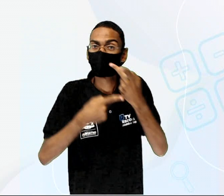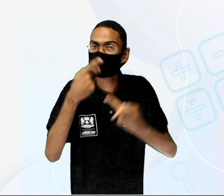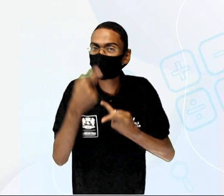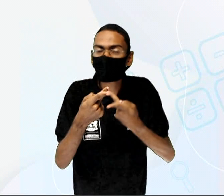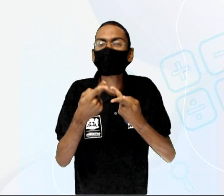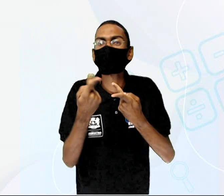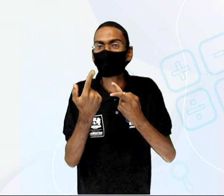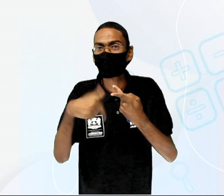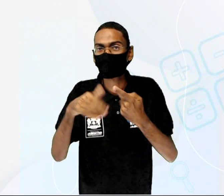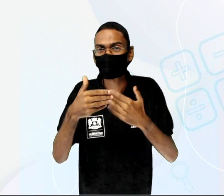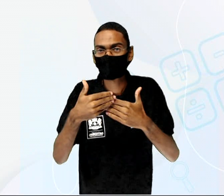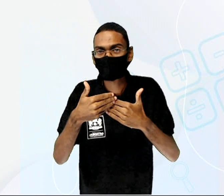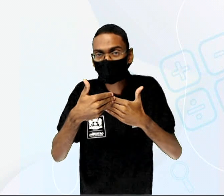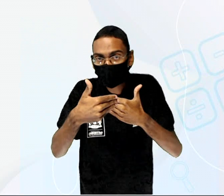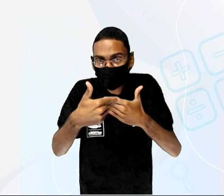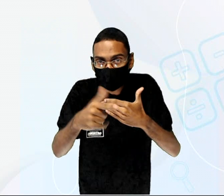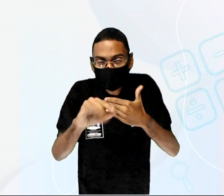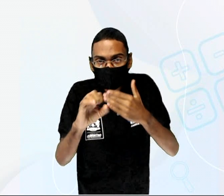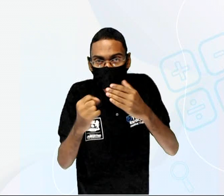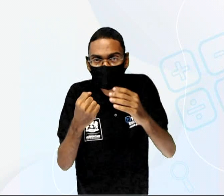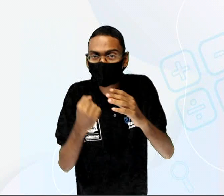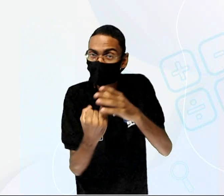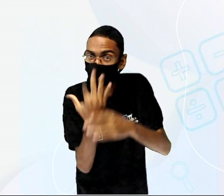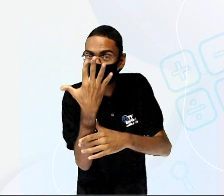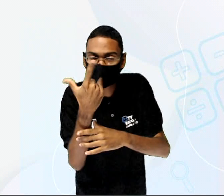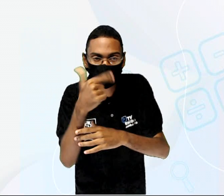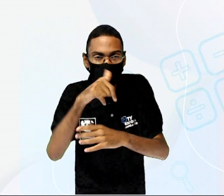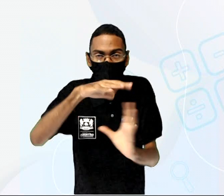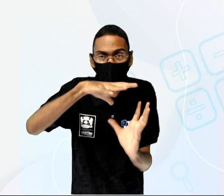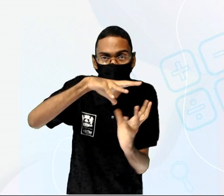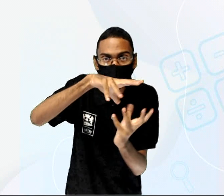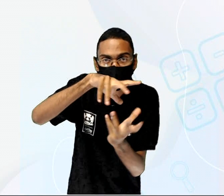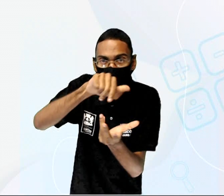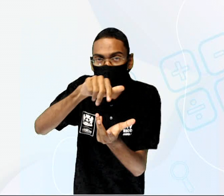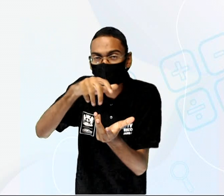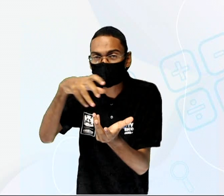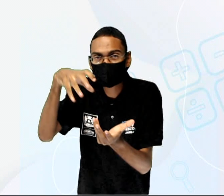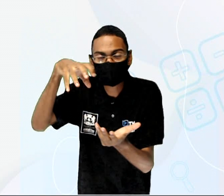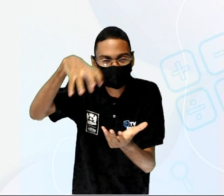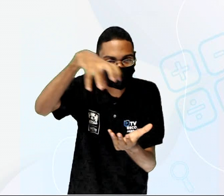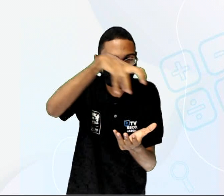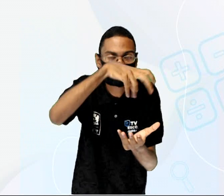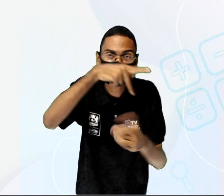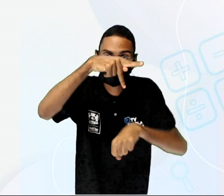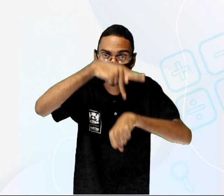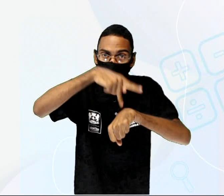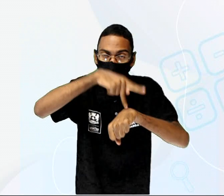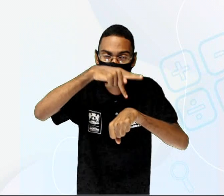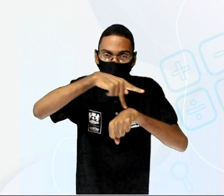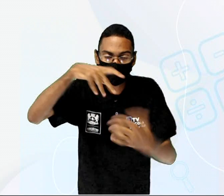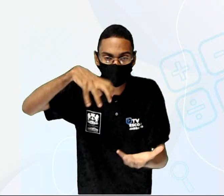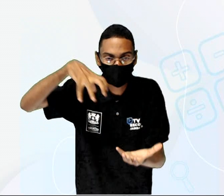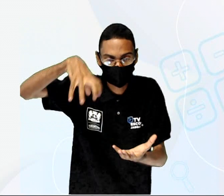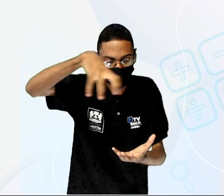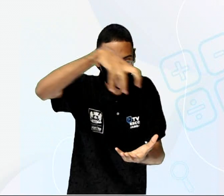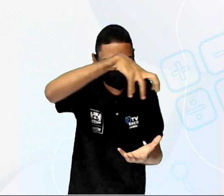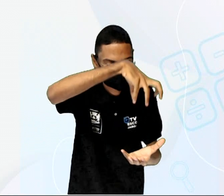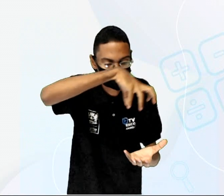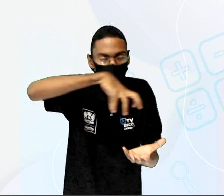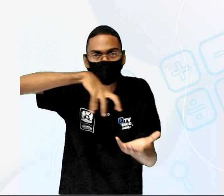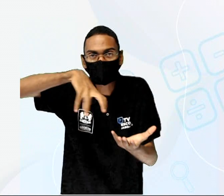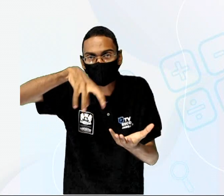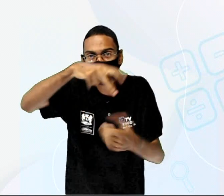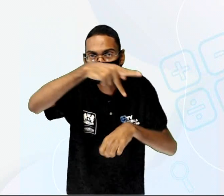de formação do nosso planeta, onde a Terra estava formando as primeiras rochas. Então, essas áreas, os escudos cristalinos